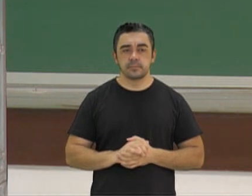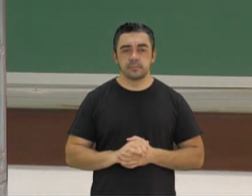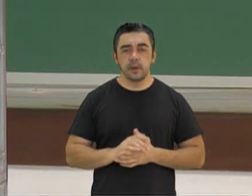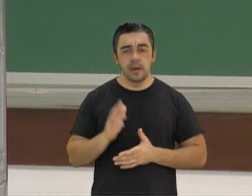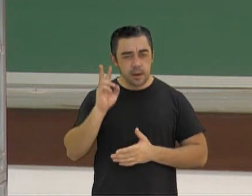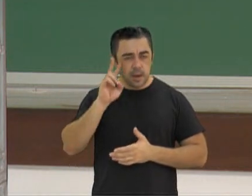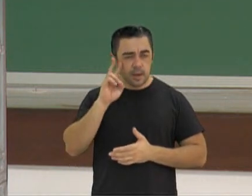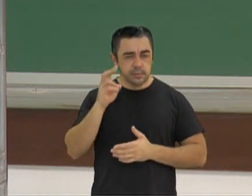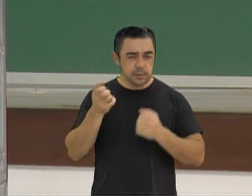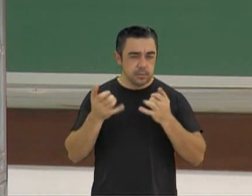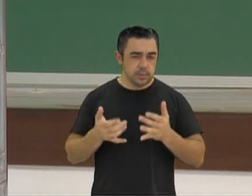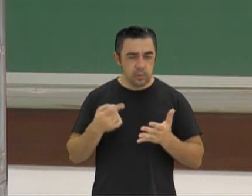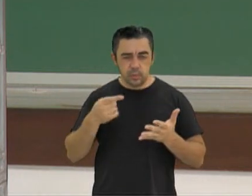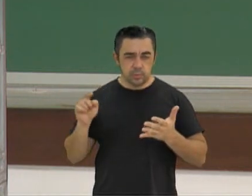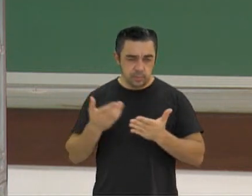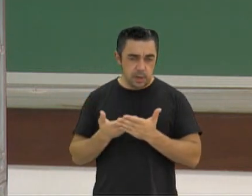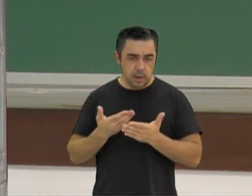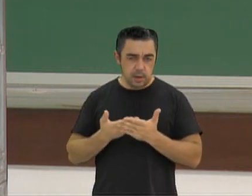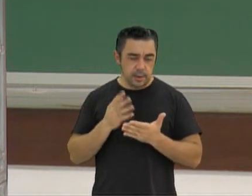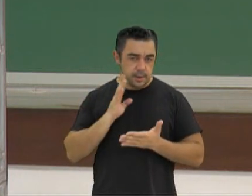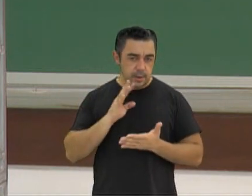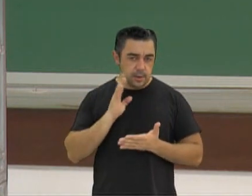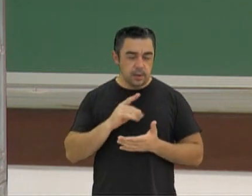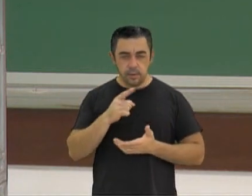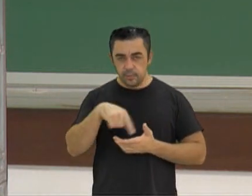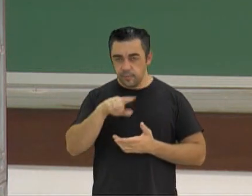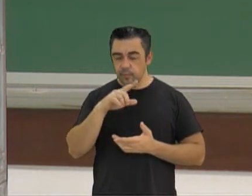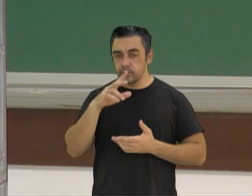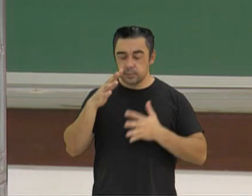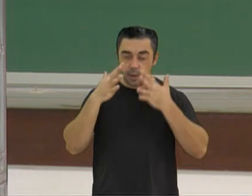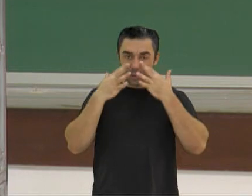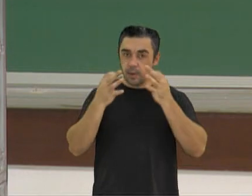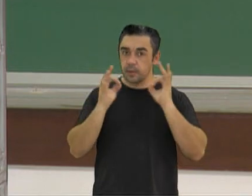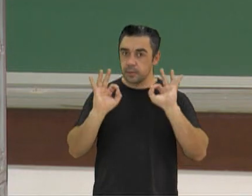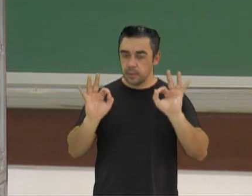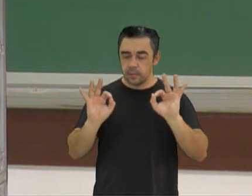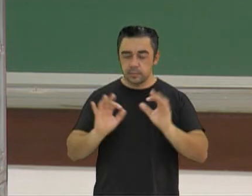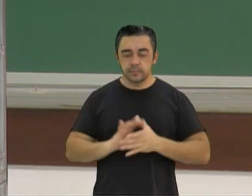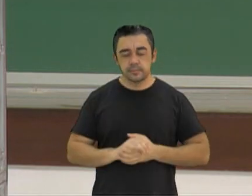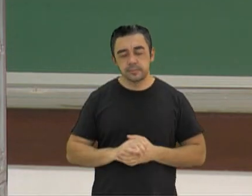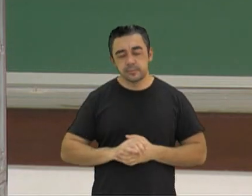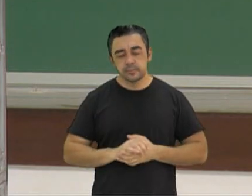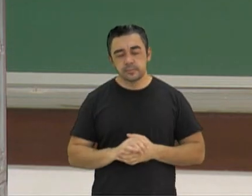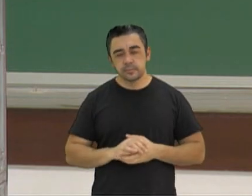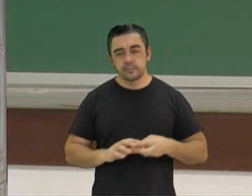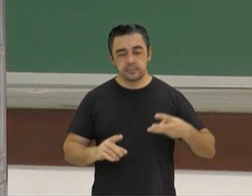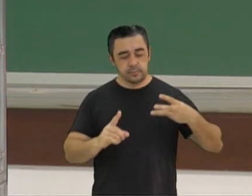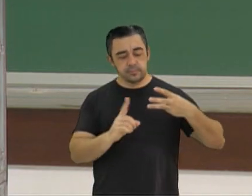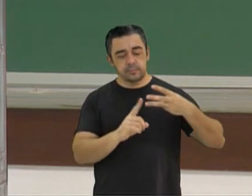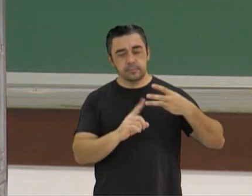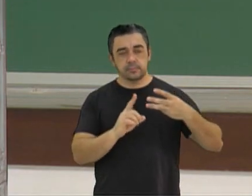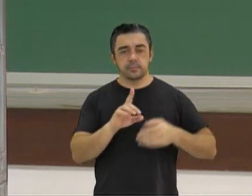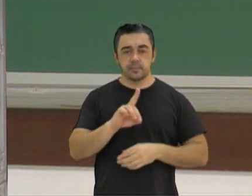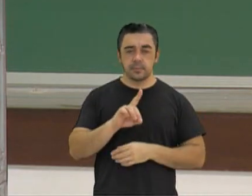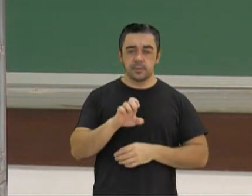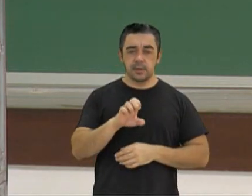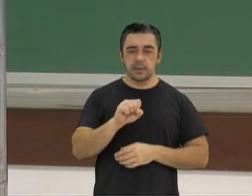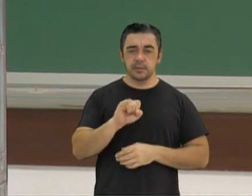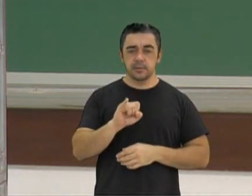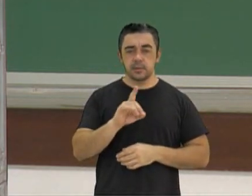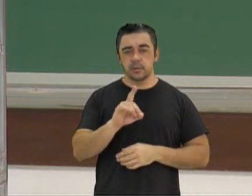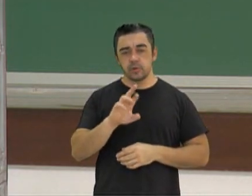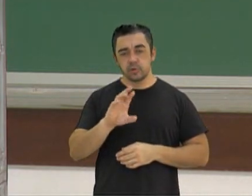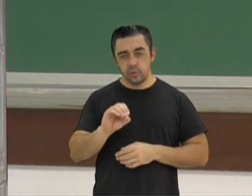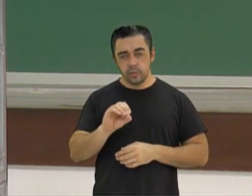na última aula. Que legal, que bacana. Bom saber que vocês estão super antenados, né? Reação de desidro-halogenação.